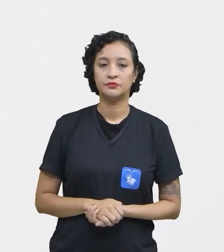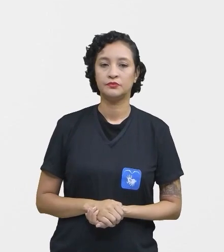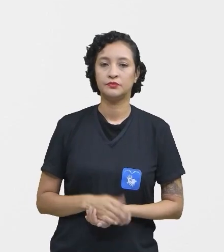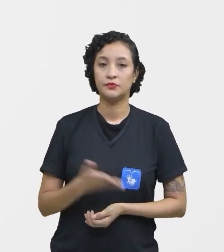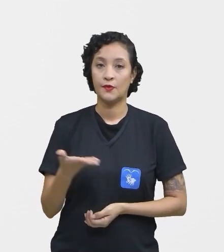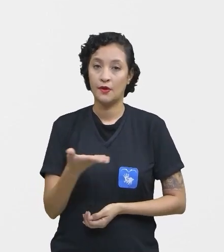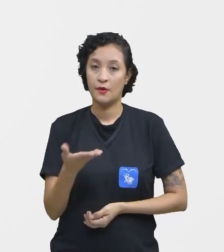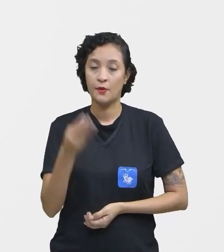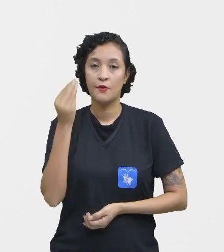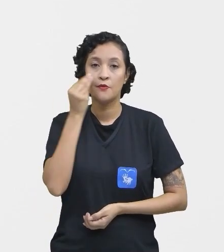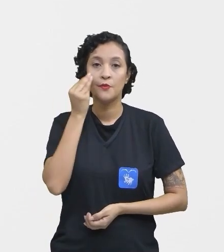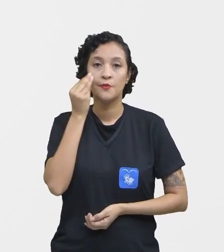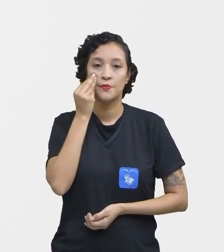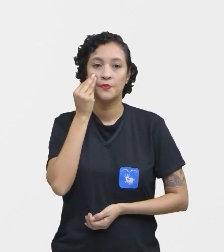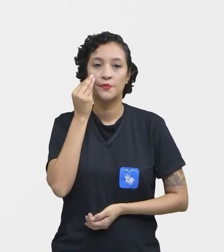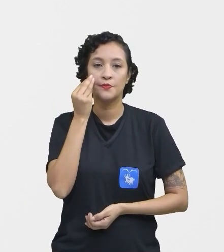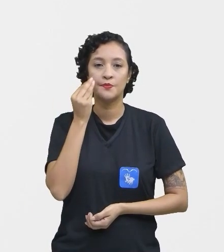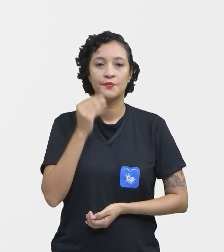nós vamos ver,